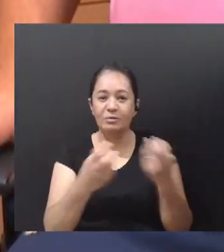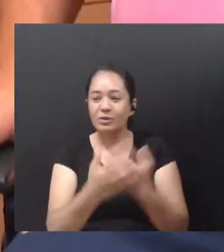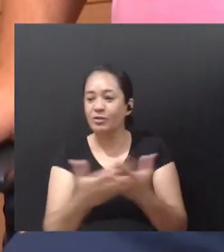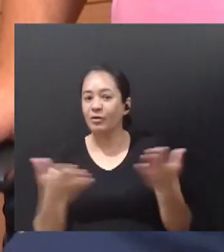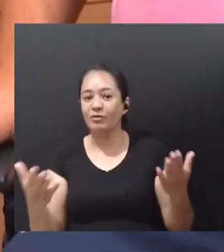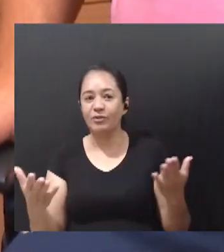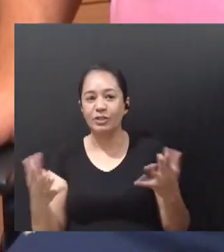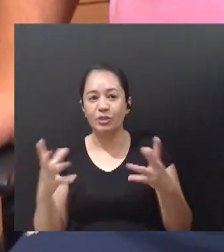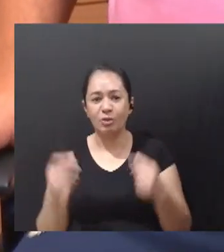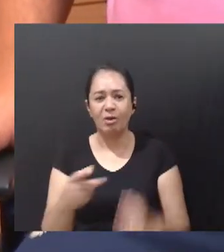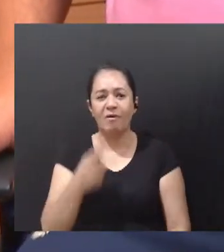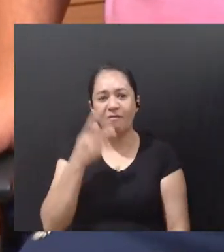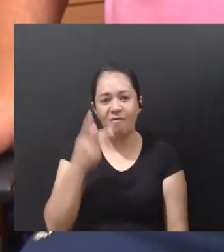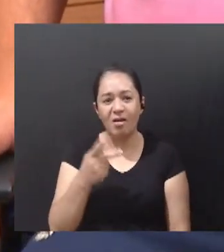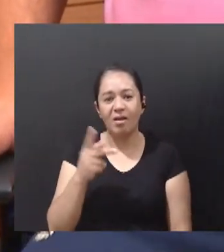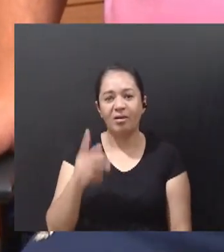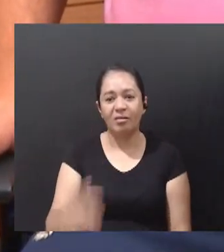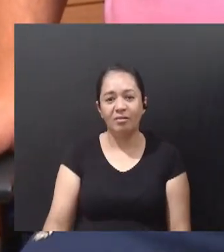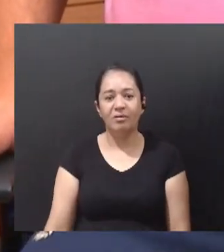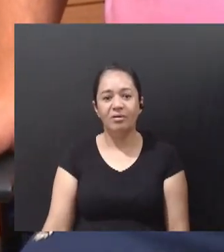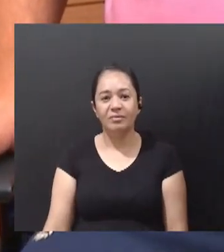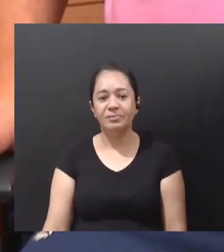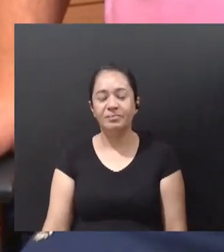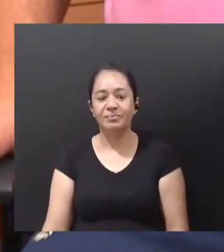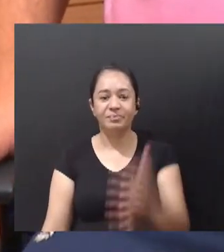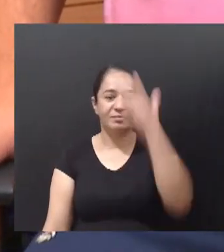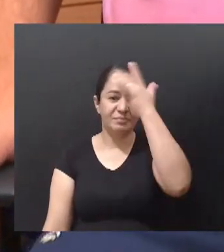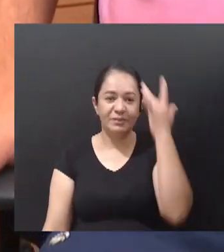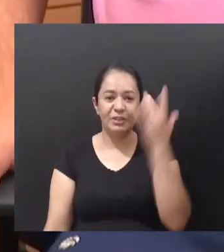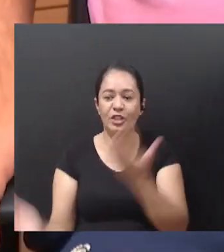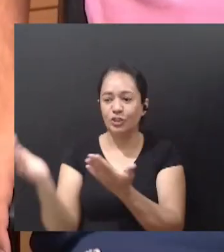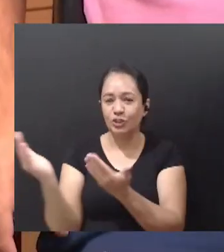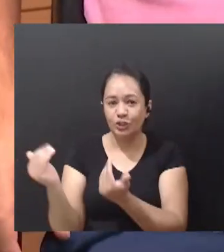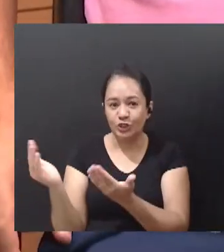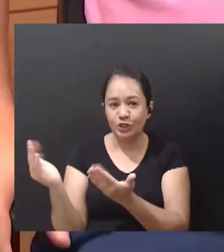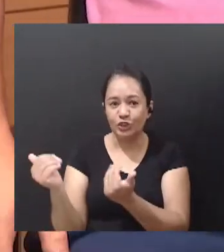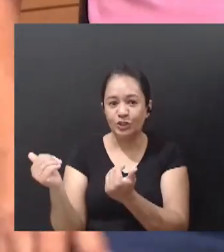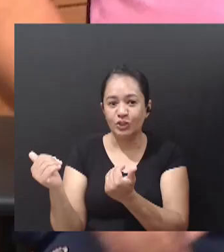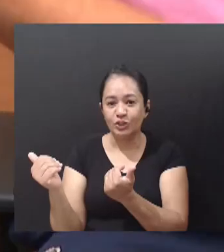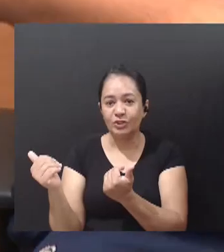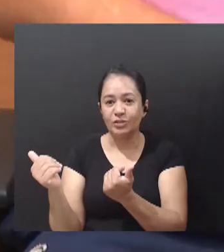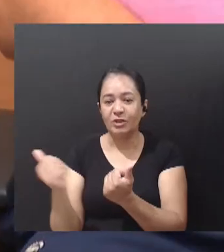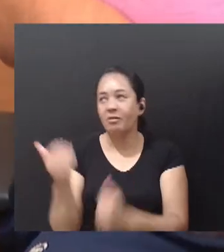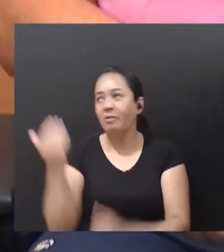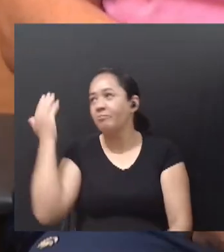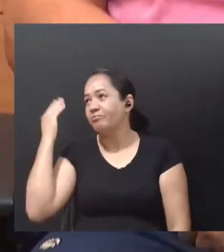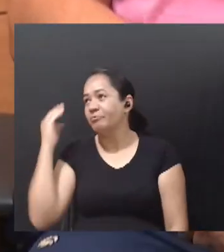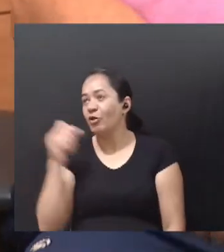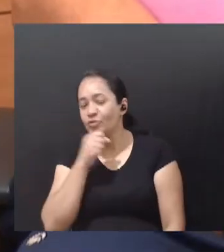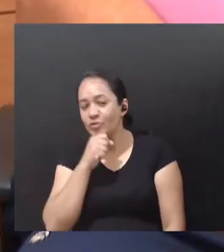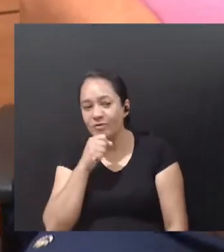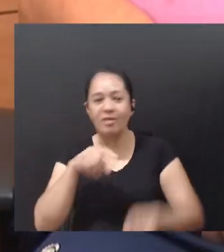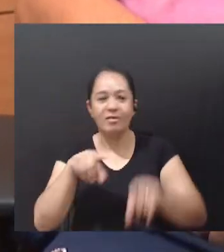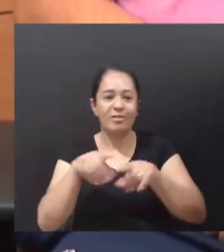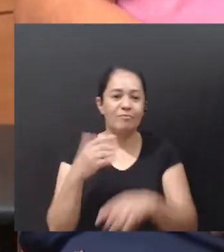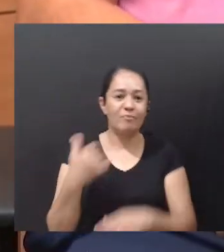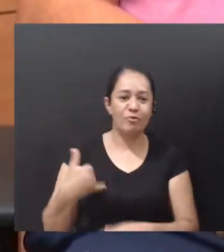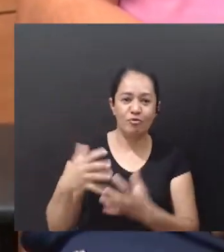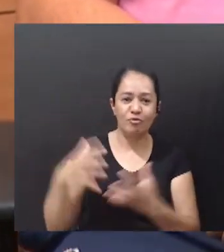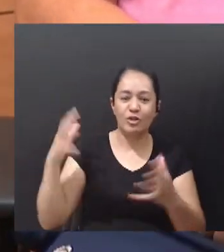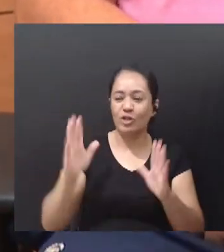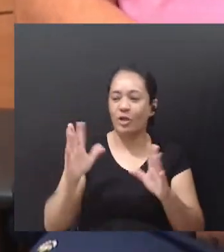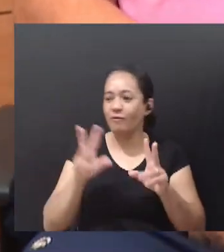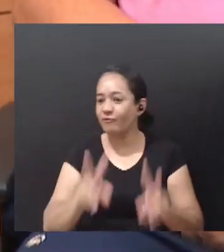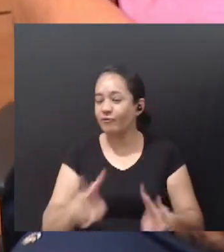falarem aqui, né, de pessoas que são mais jovens, pessoas que são mais antigas, pessoas que já viram de tudo, né, tem